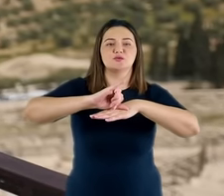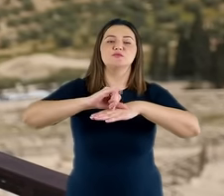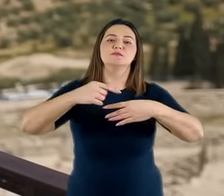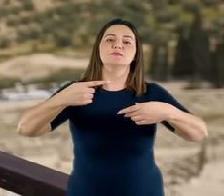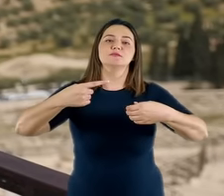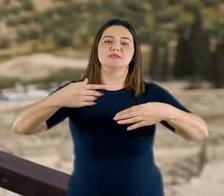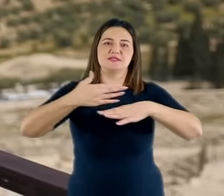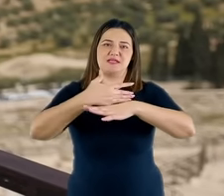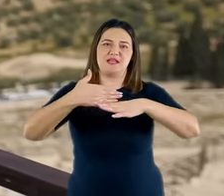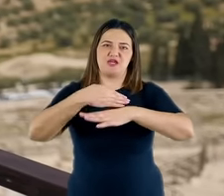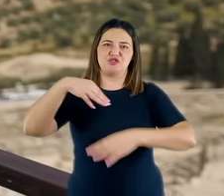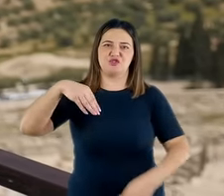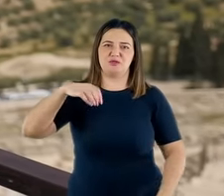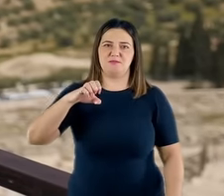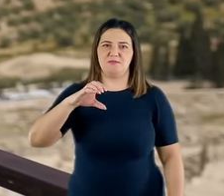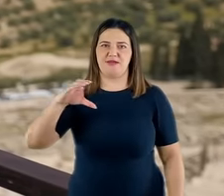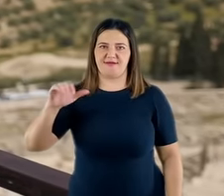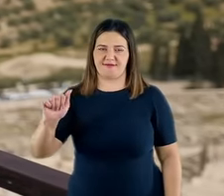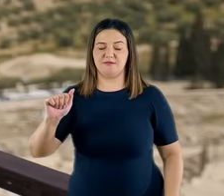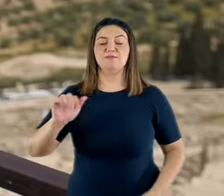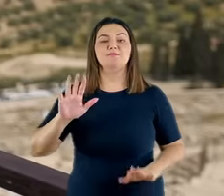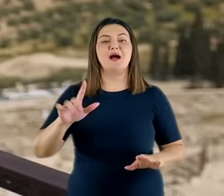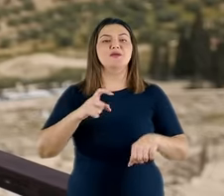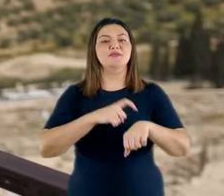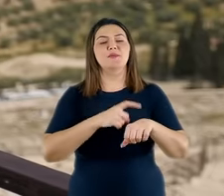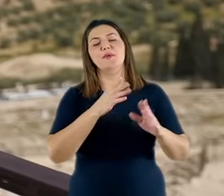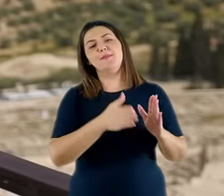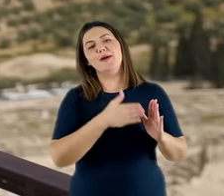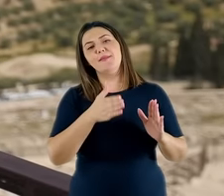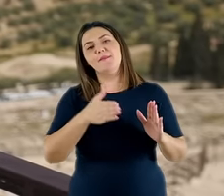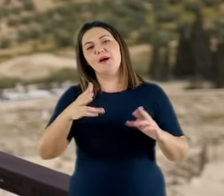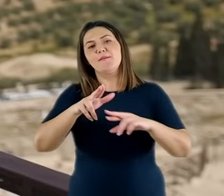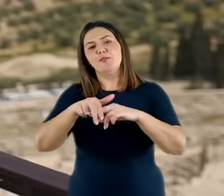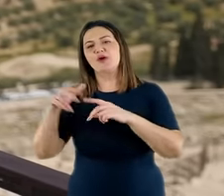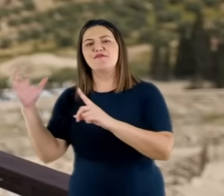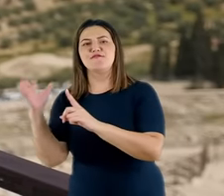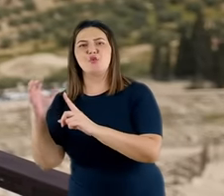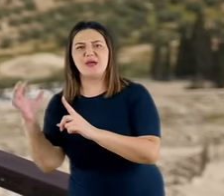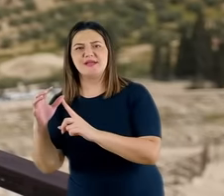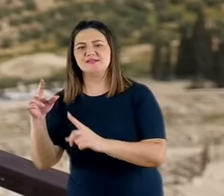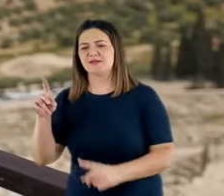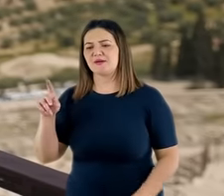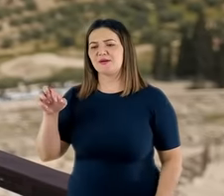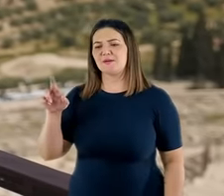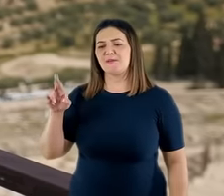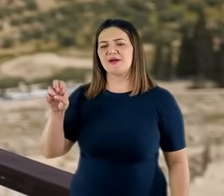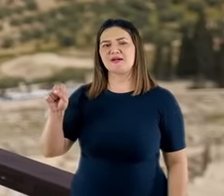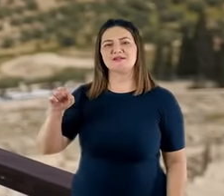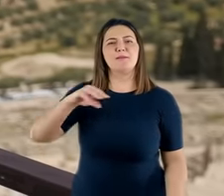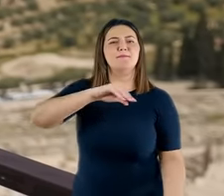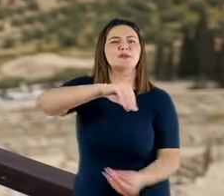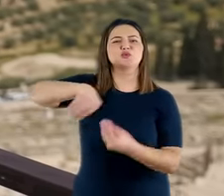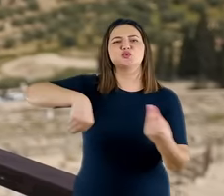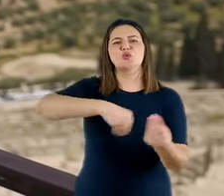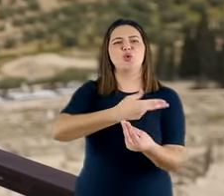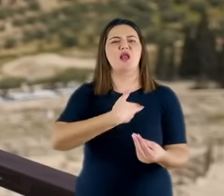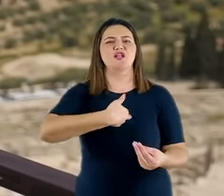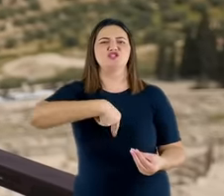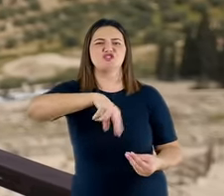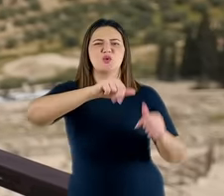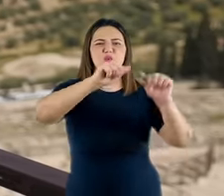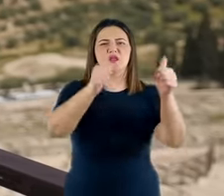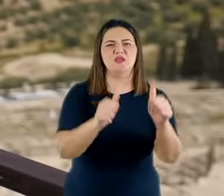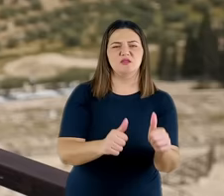centro da cidade de Meca. Porém, com o passar do tempo, especialmente pela influência dos persas, muita idolatria estava no